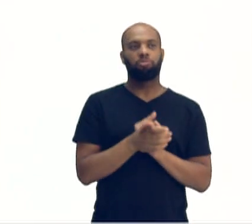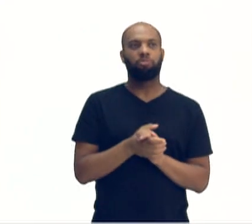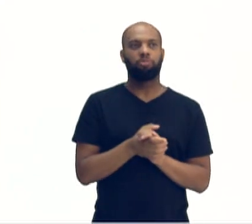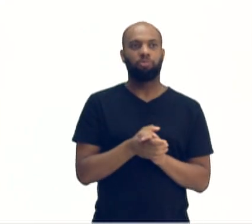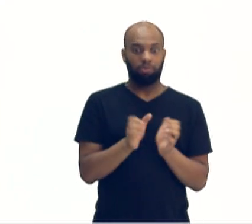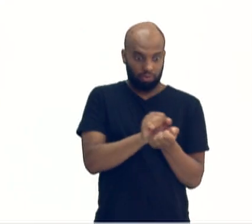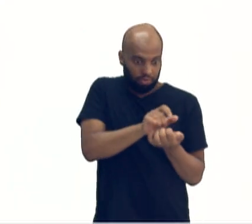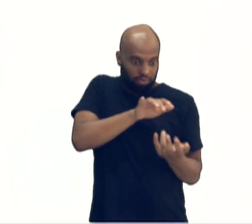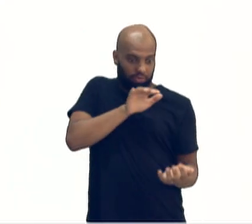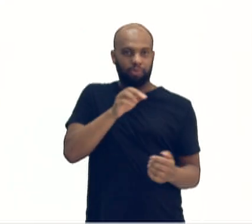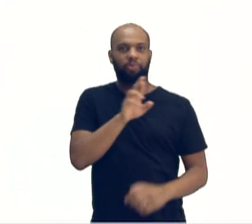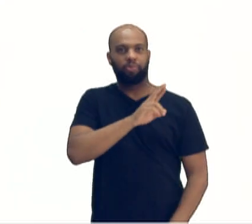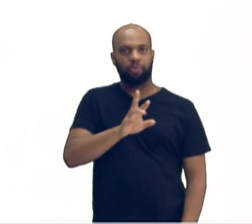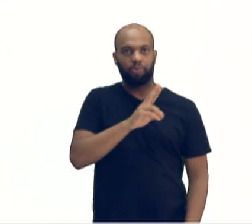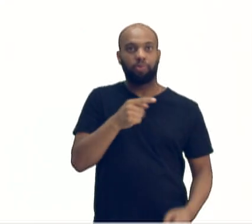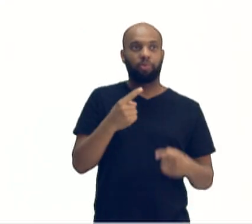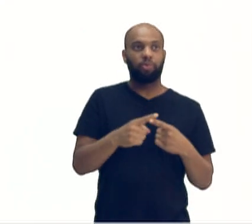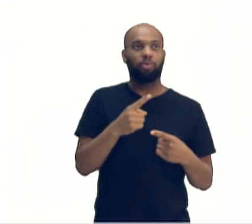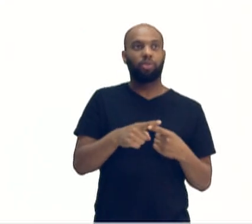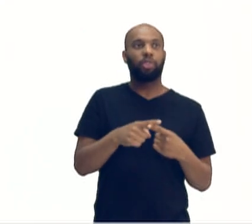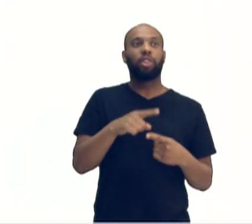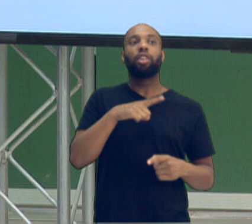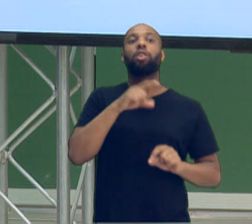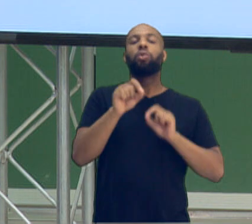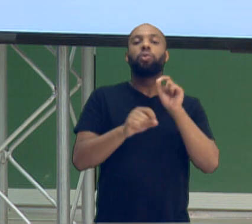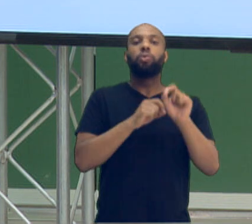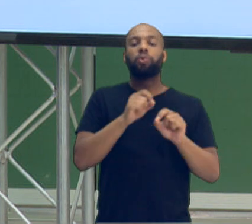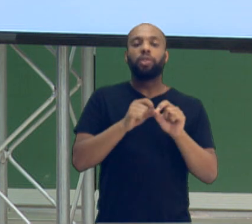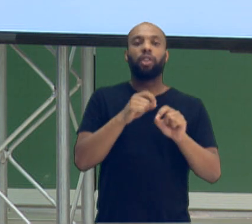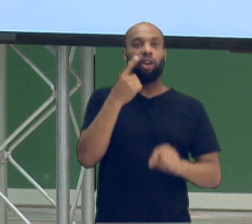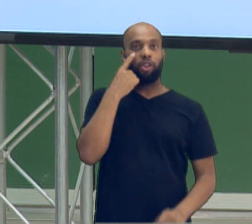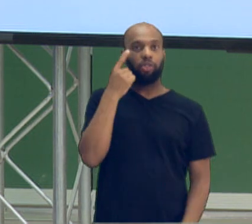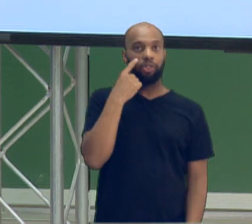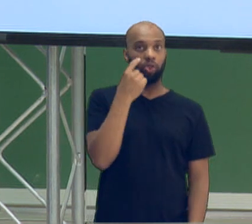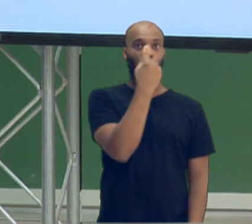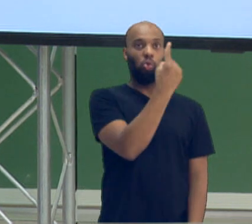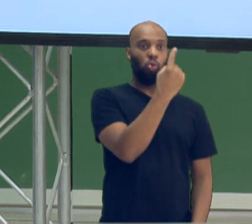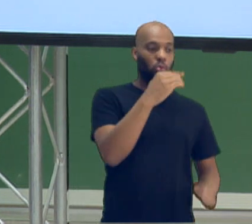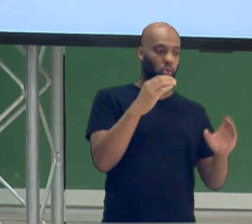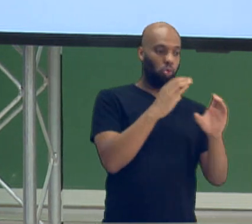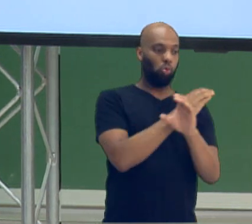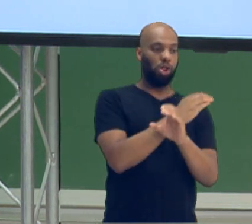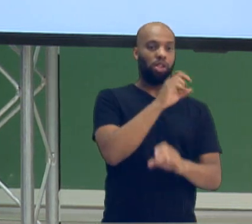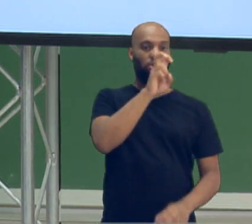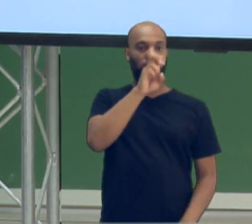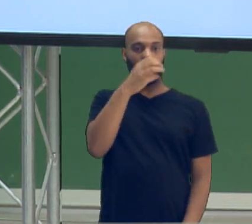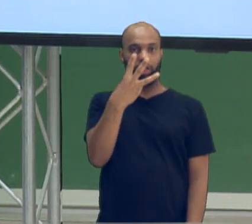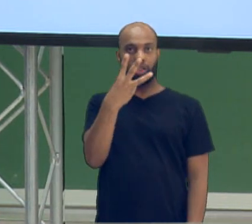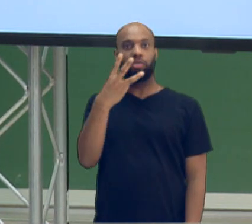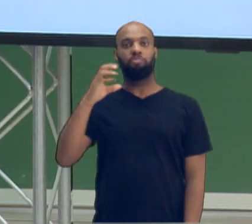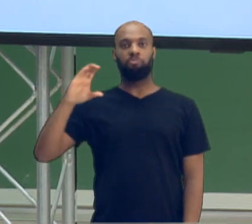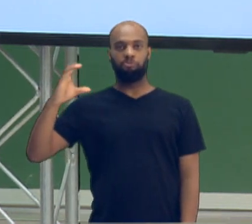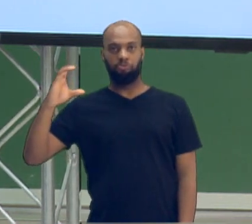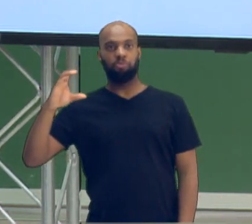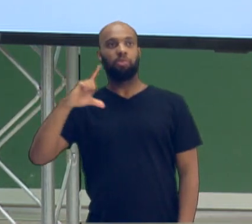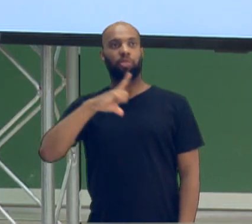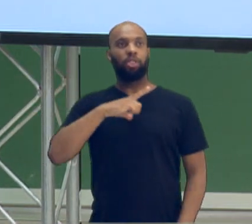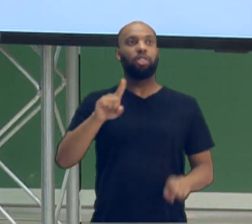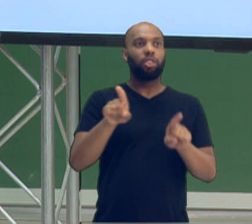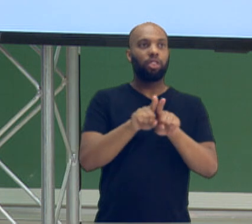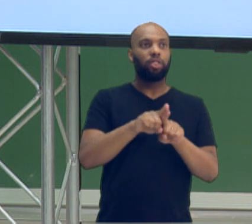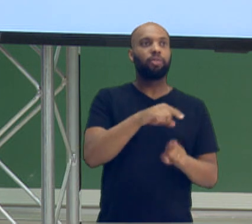é mágica, né? Surge da onde? Se eu falo para vocês 1 inteiro e 53 centésimos, eu também posso dizer